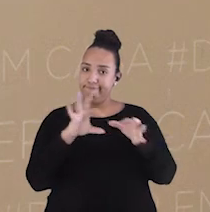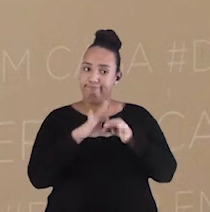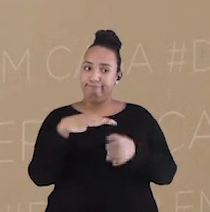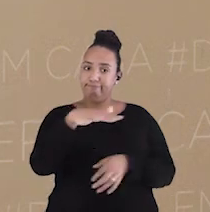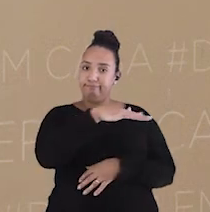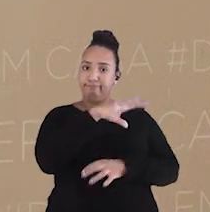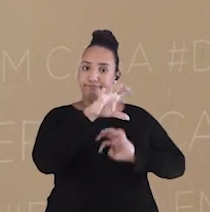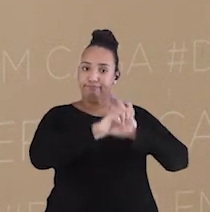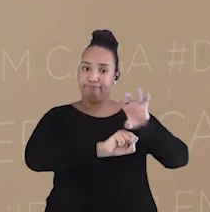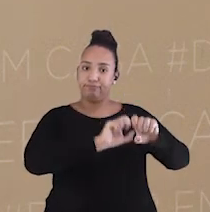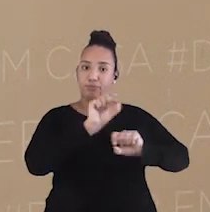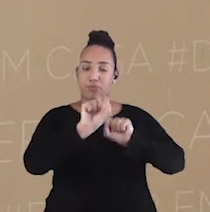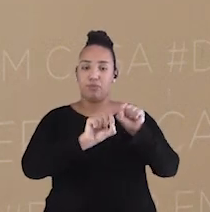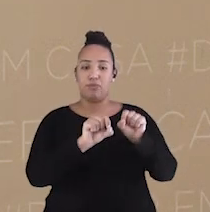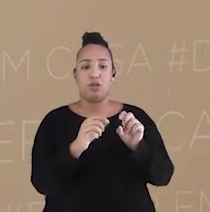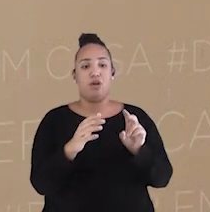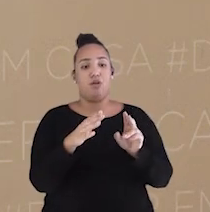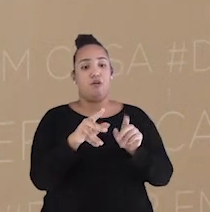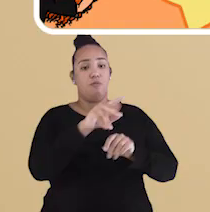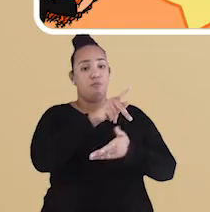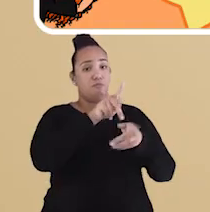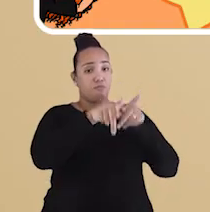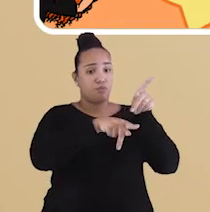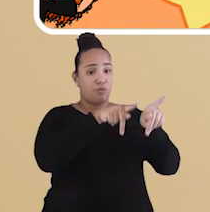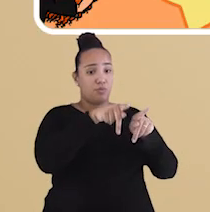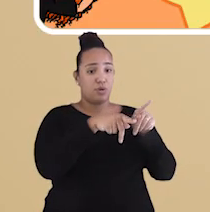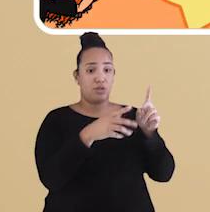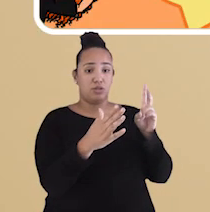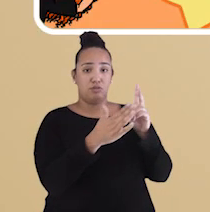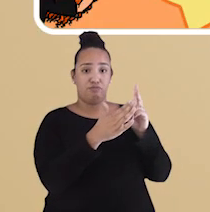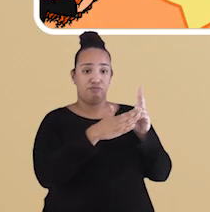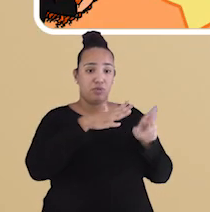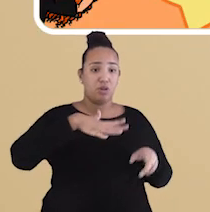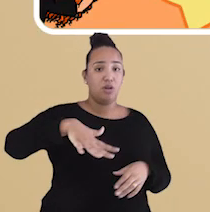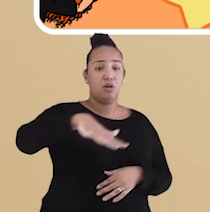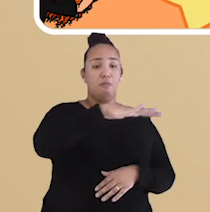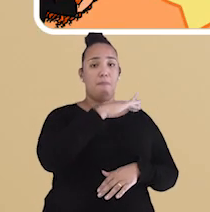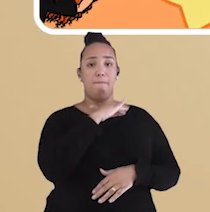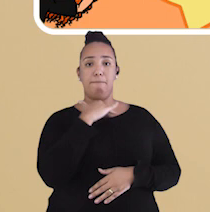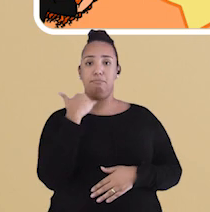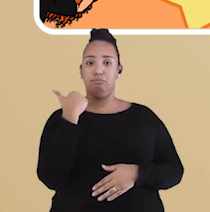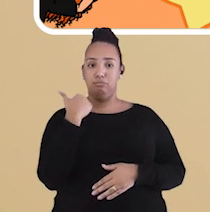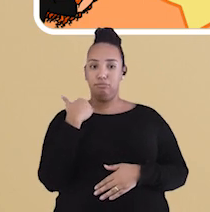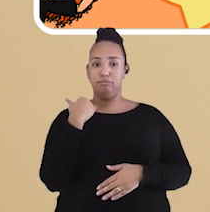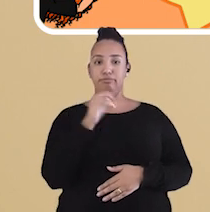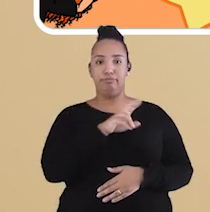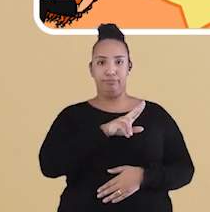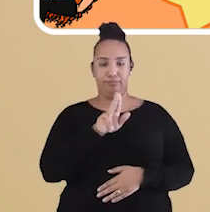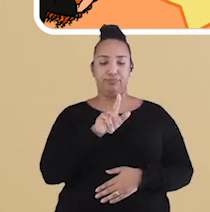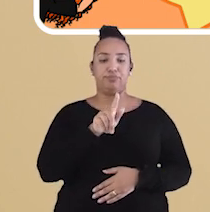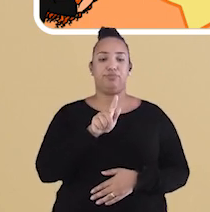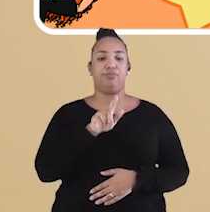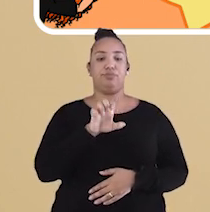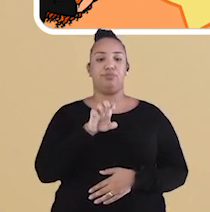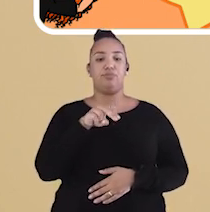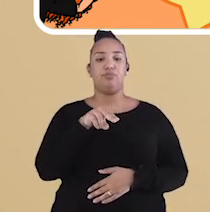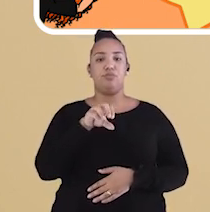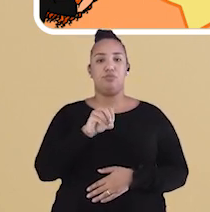desse território foi o genocídio indígena. Genocídio é o extermínio